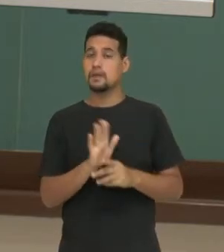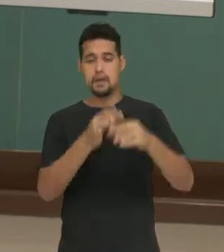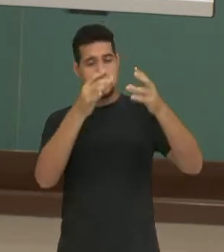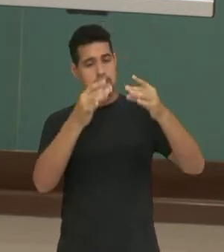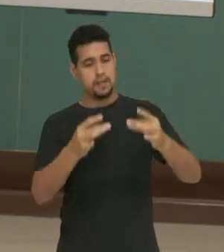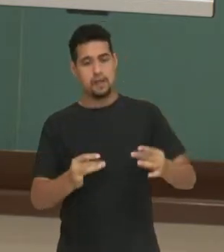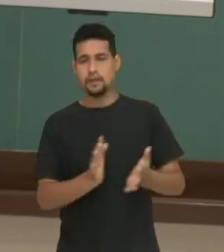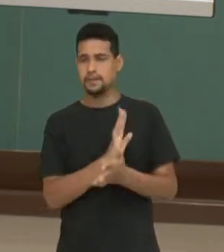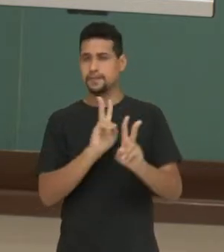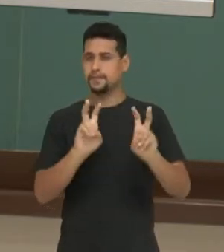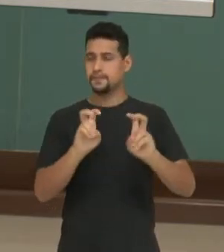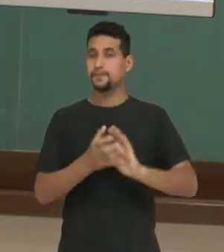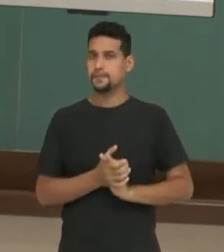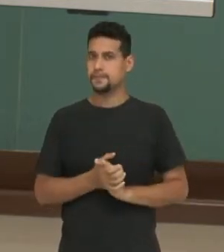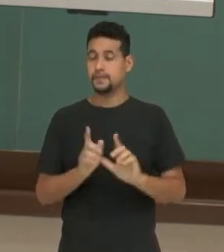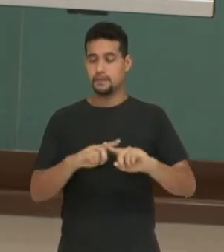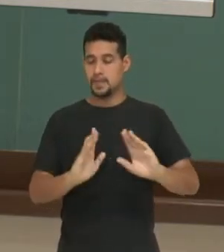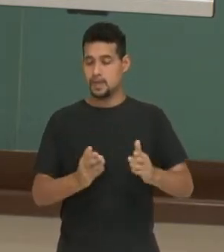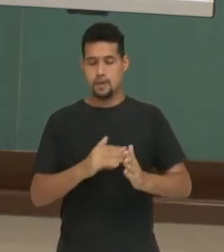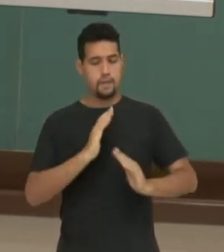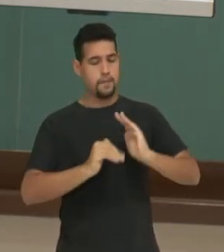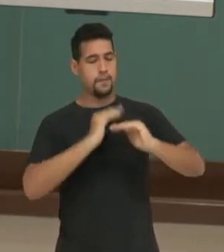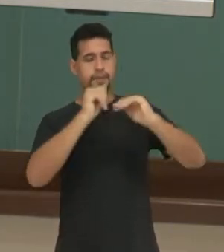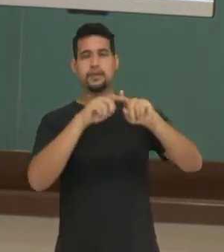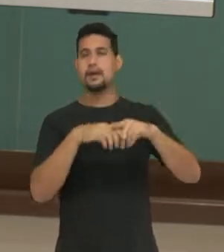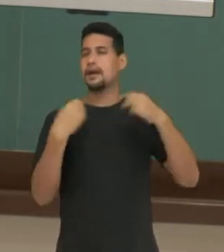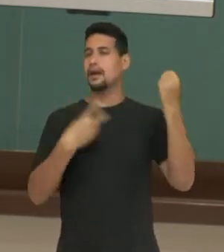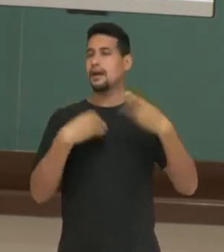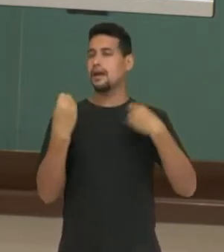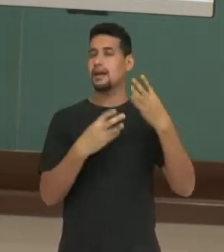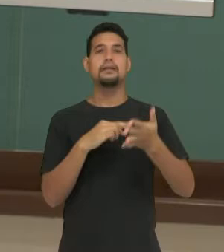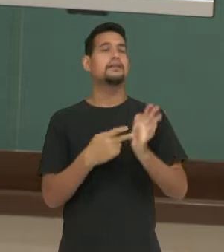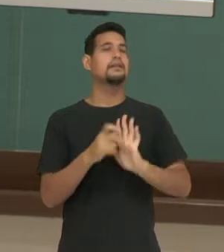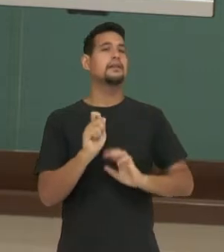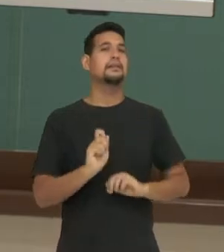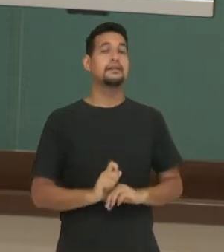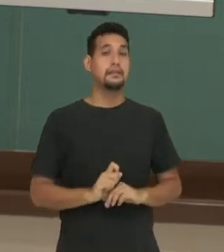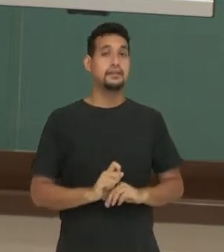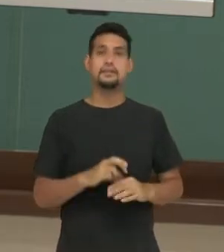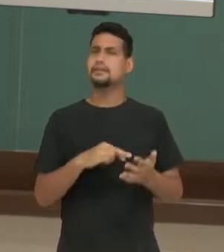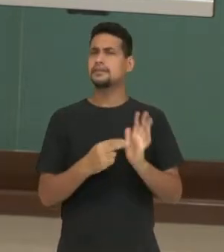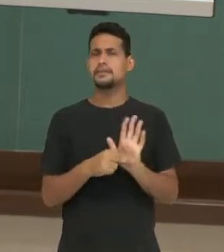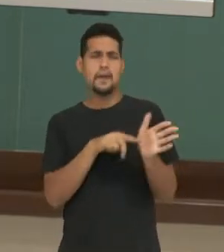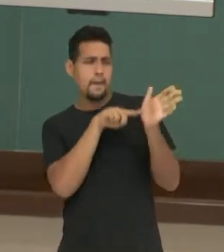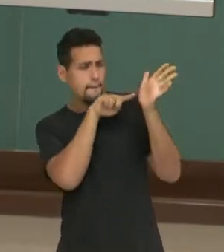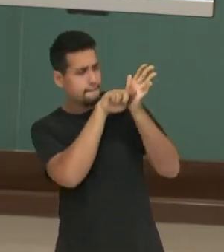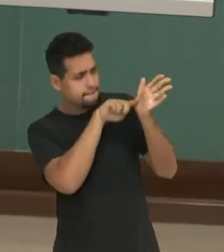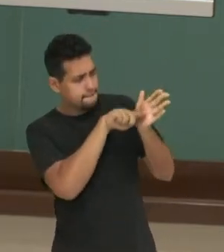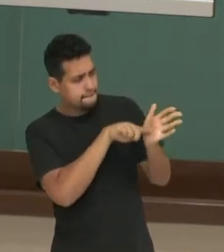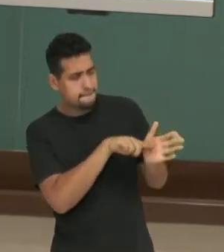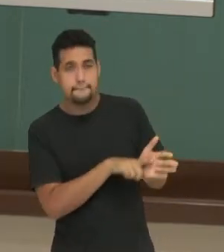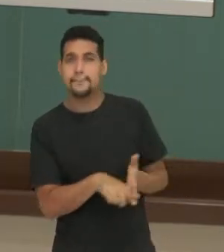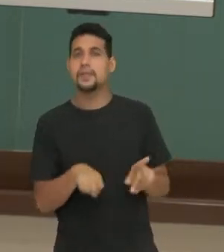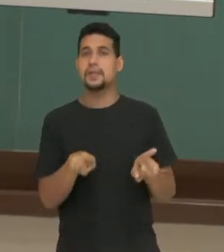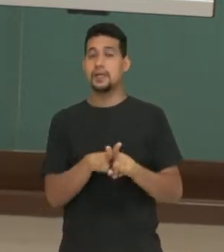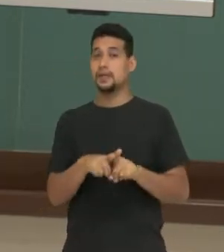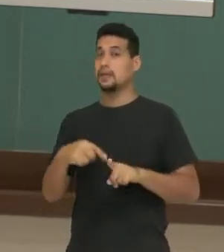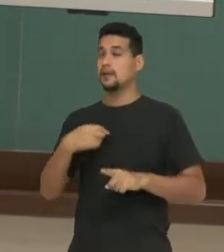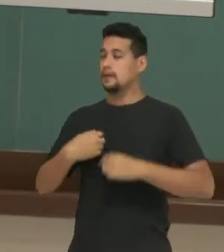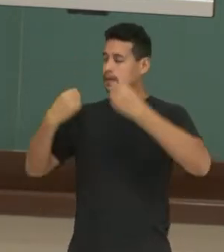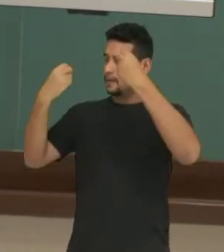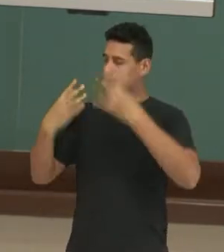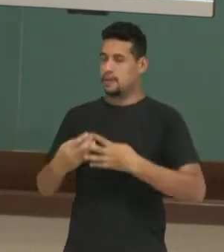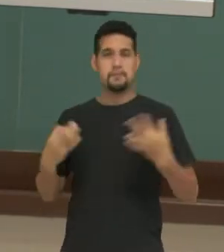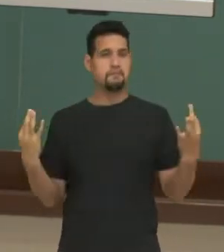determinado assunto. Né? Então, a construção desses argumentos requer, muitas vezes, pesquisas, né? Para eu fundamentar